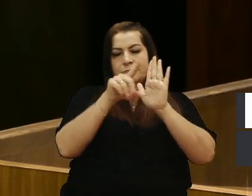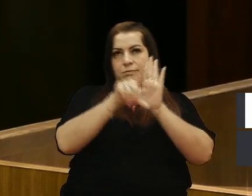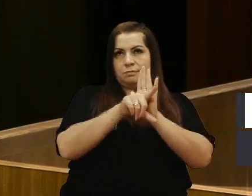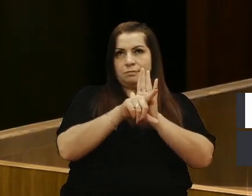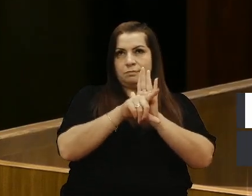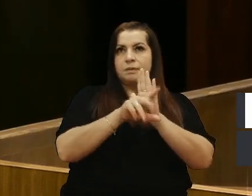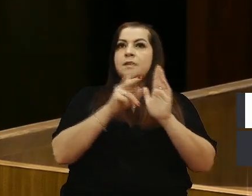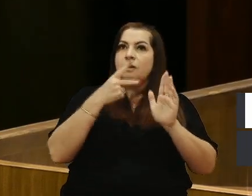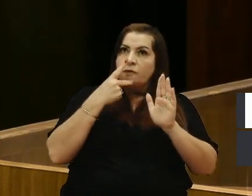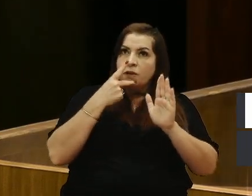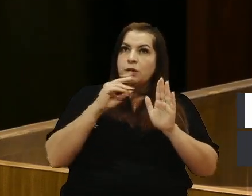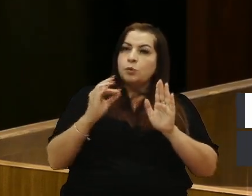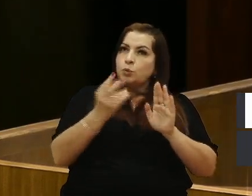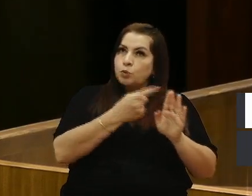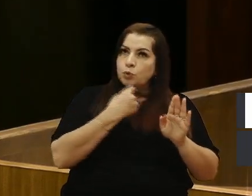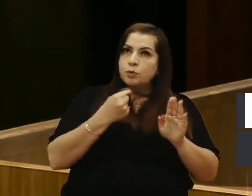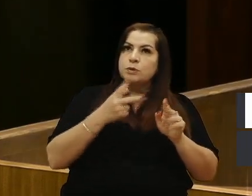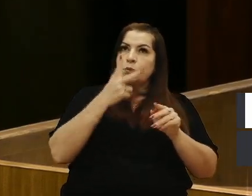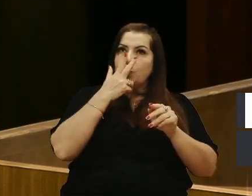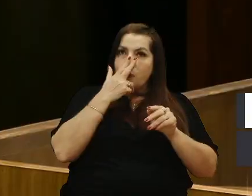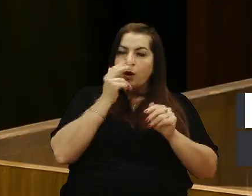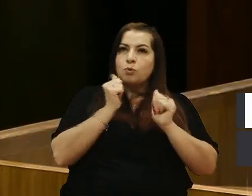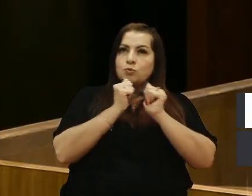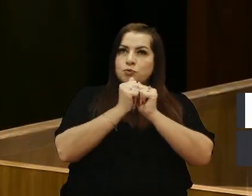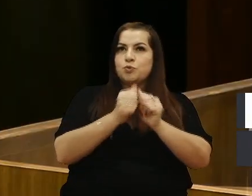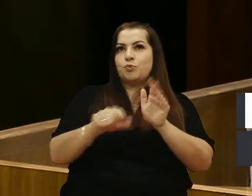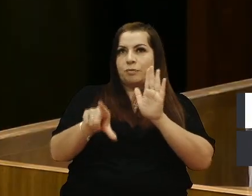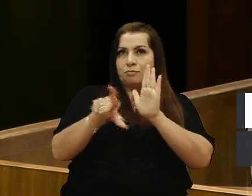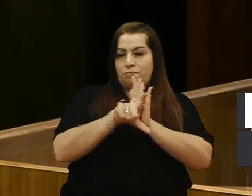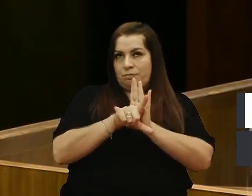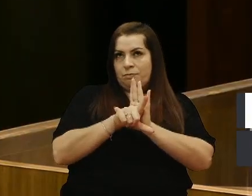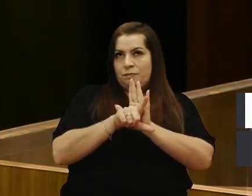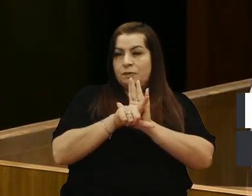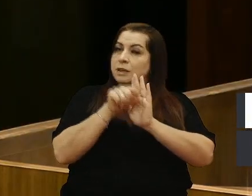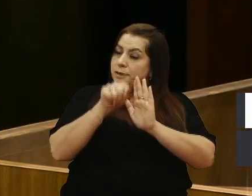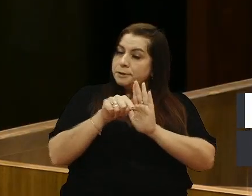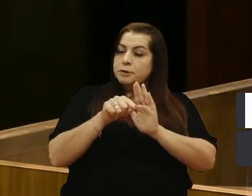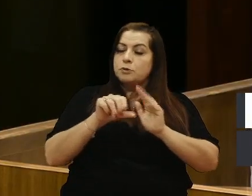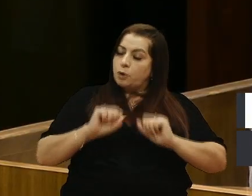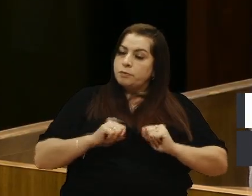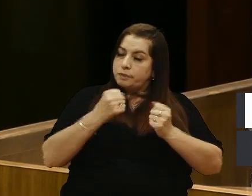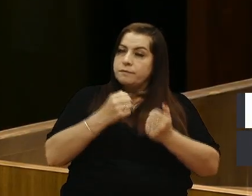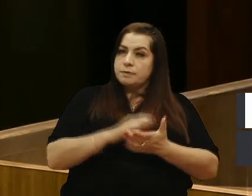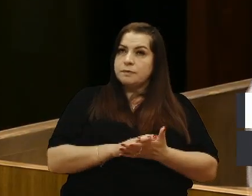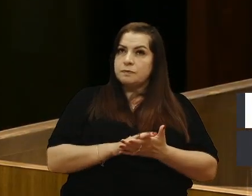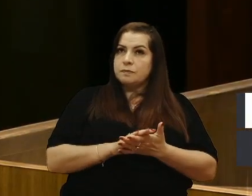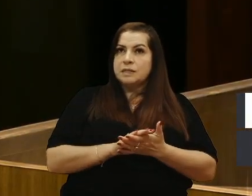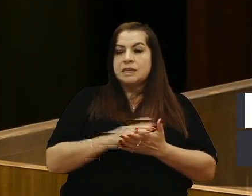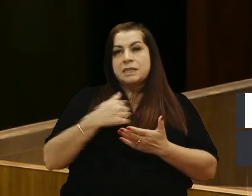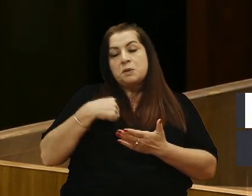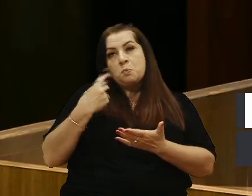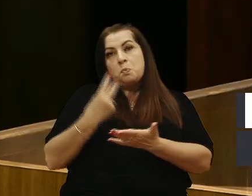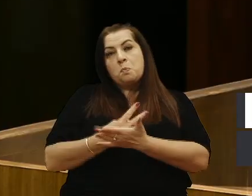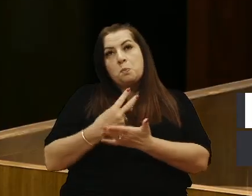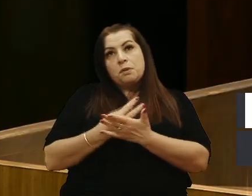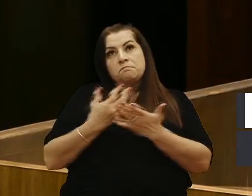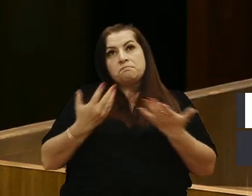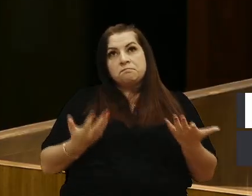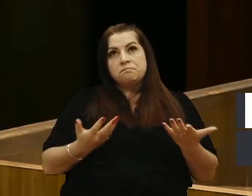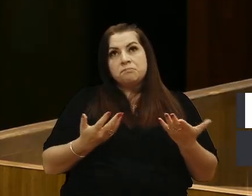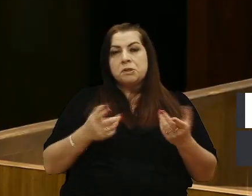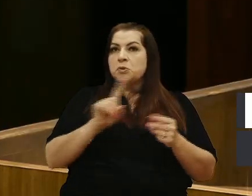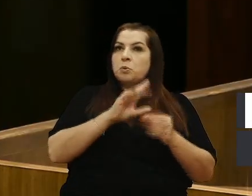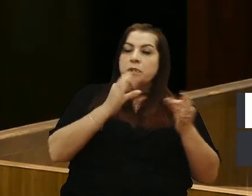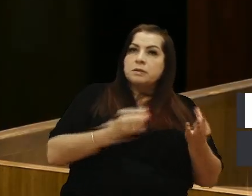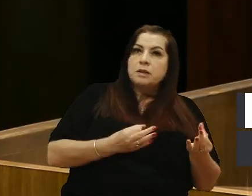Aquela que diz que todos nós somos iguais perante a lei. Isso é que eu defendo. Se eu estou errado, se isso não